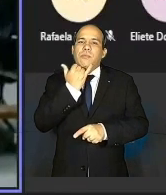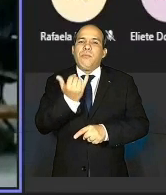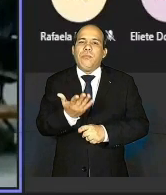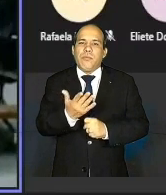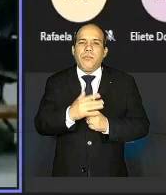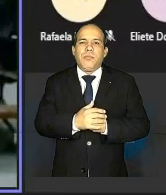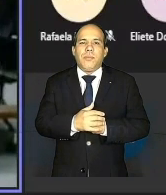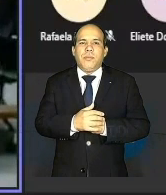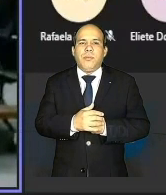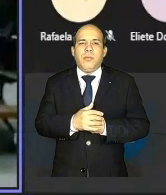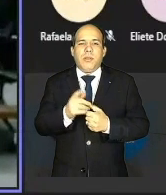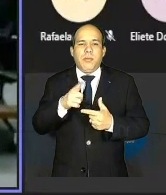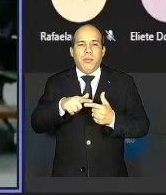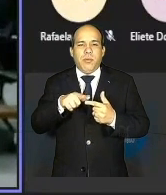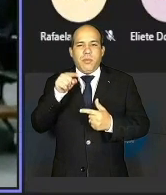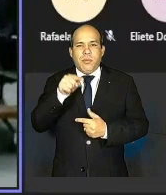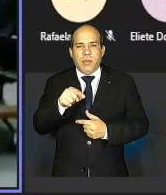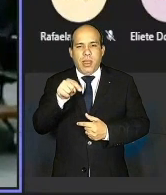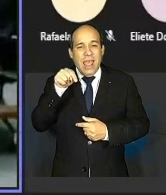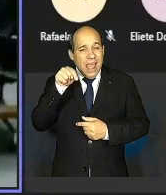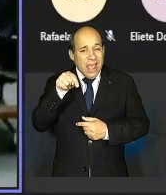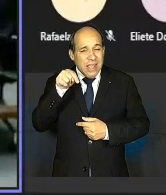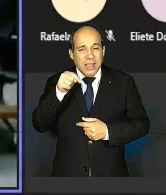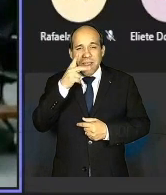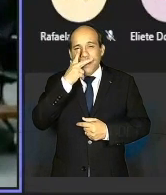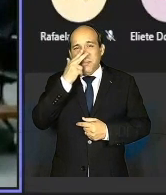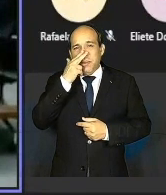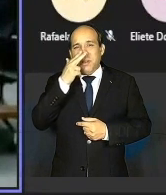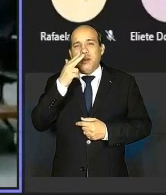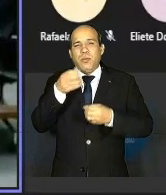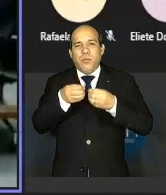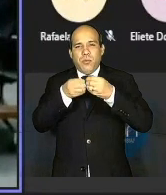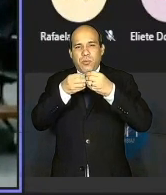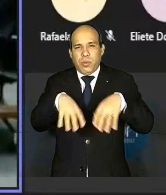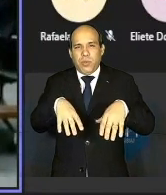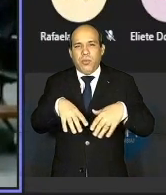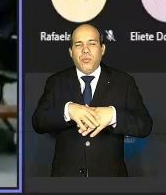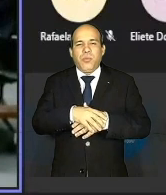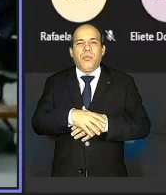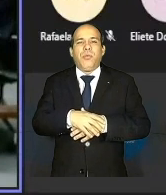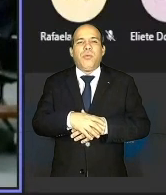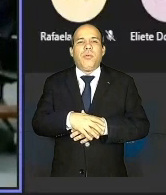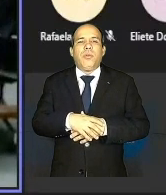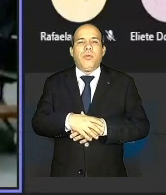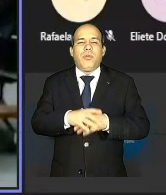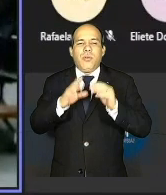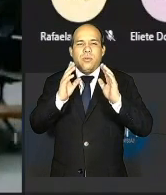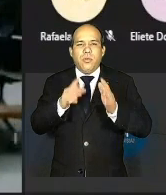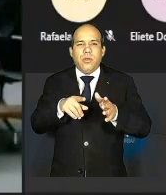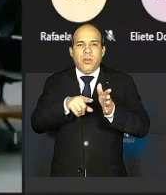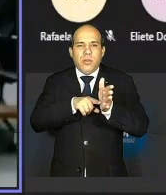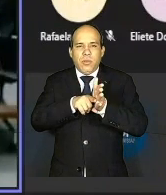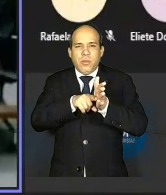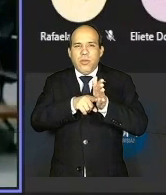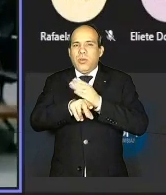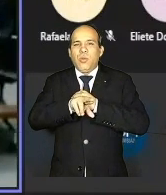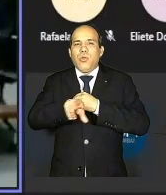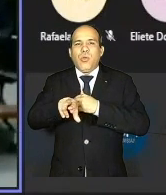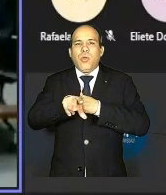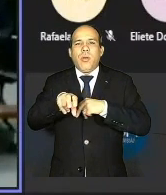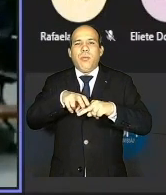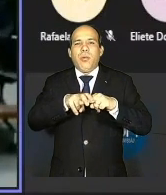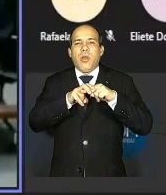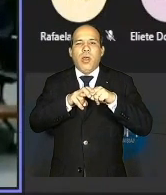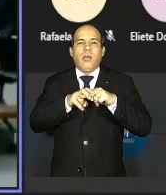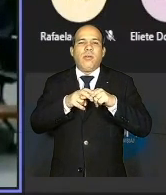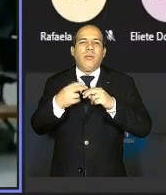E também com a devida vênia, no caso vertente, aqui o prejuízo que acabou se